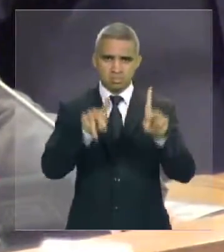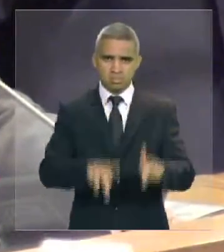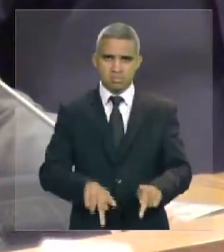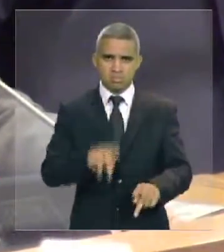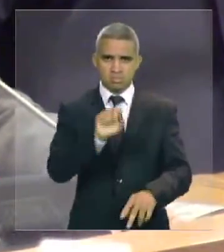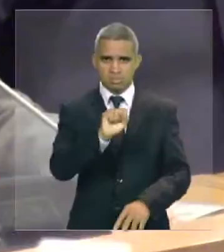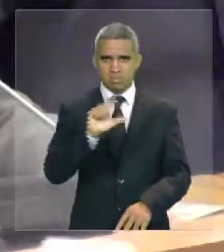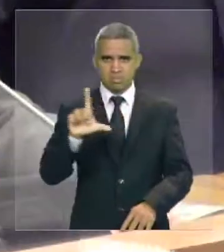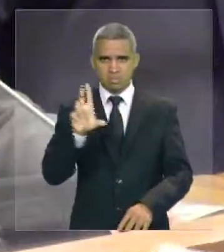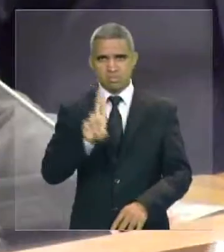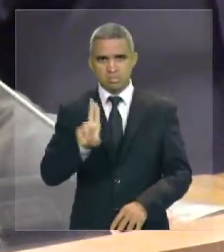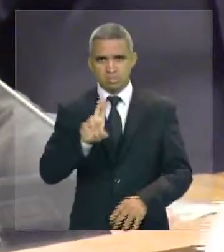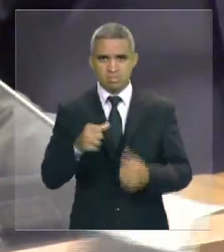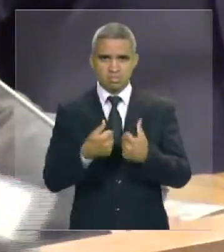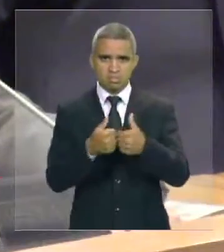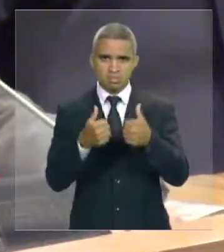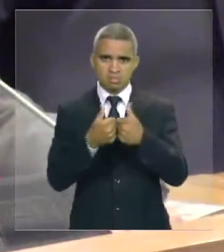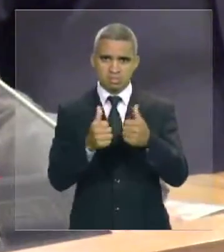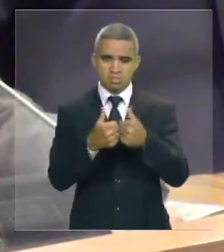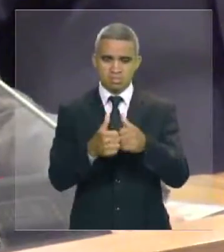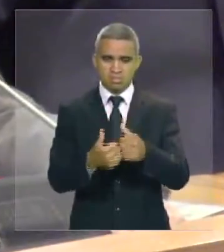São Luís.